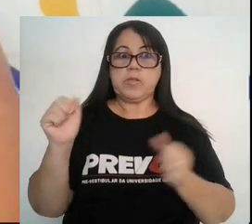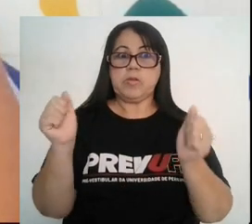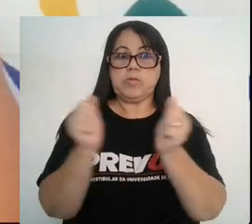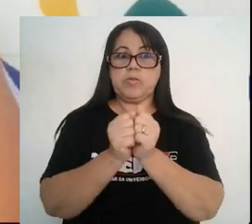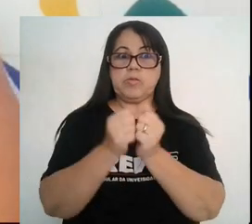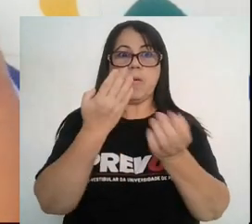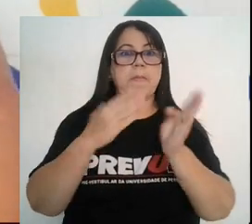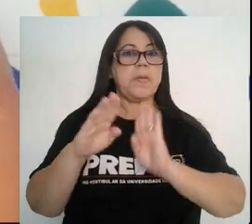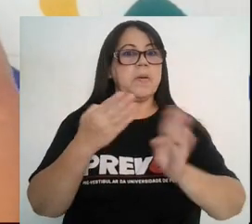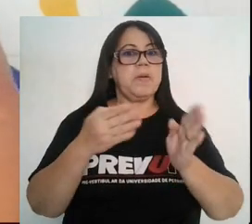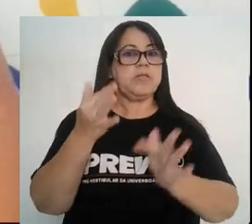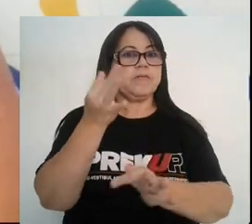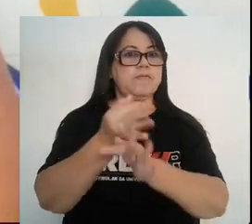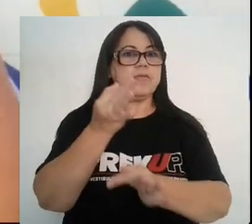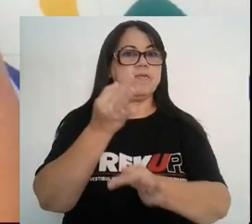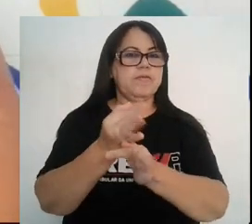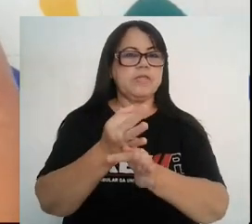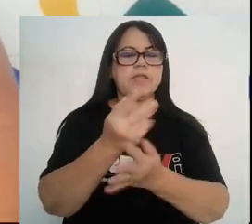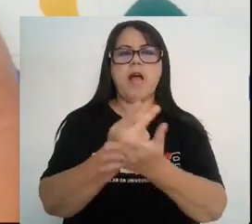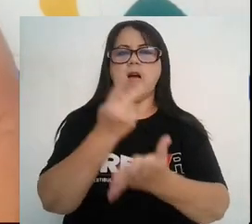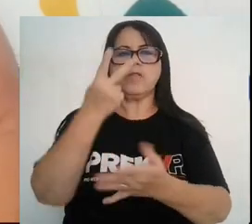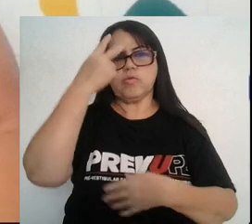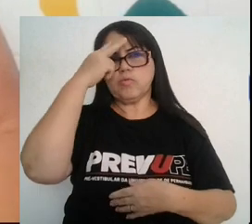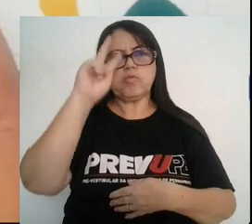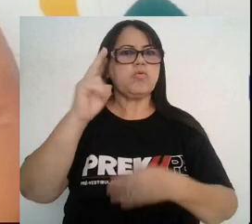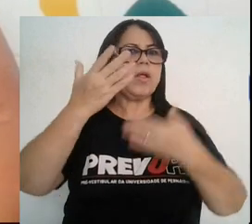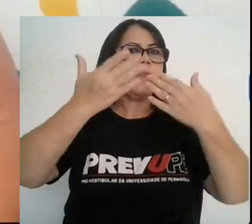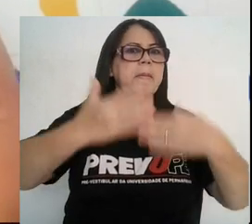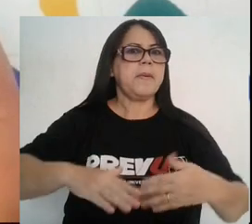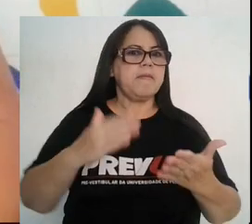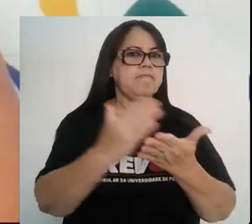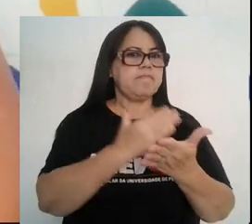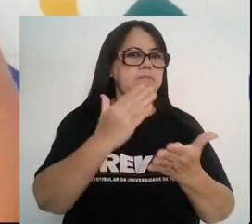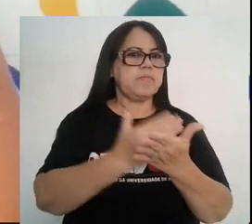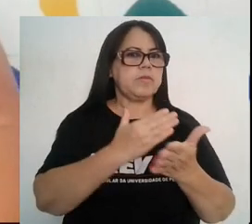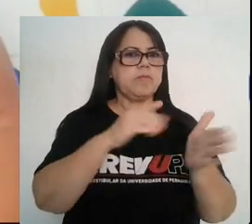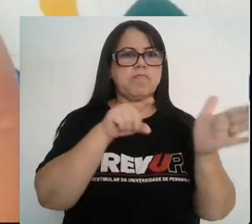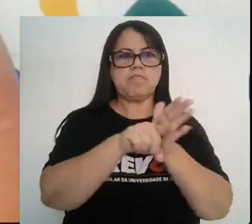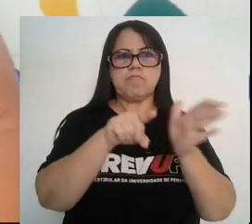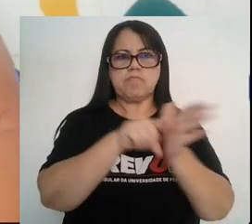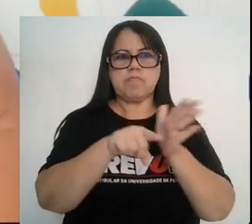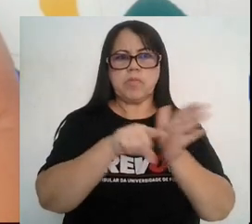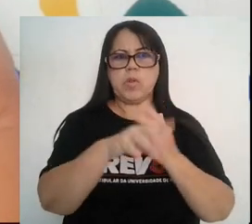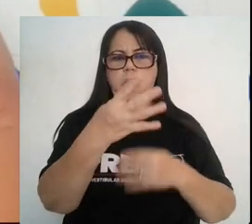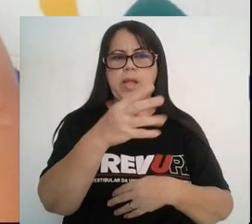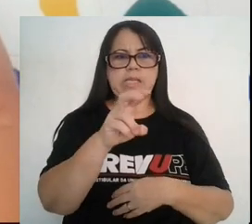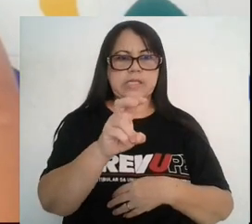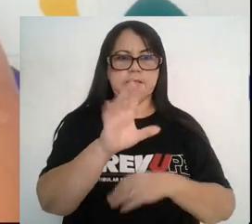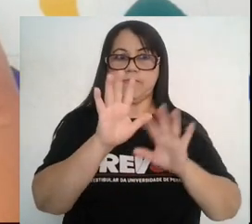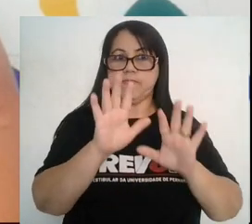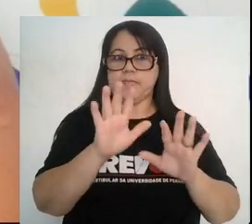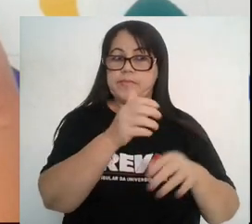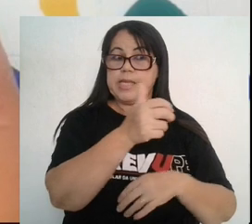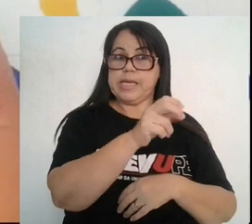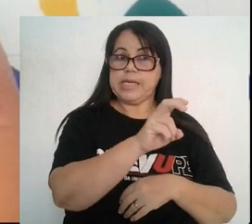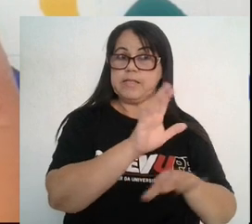com a biologia e física, aparece no segundo dia de prova em um caderno com um total de 45 questões. Delas,